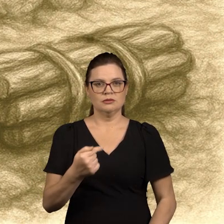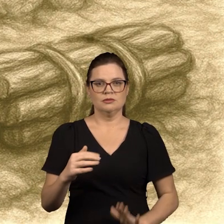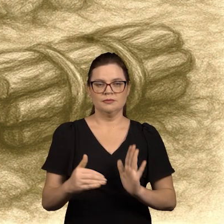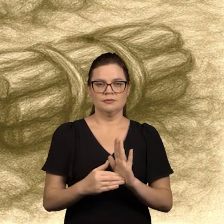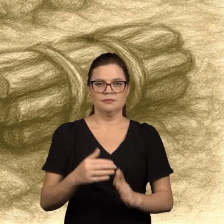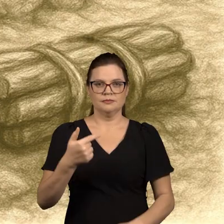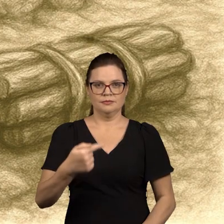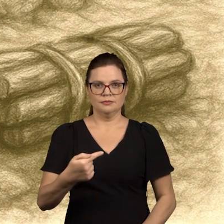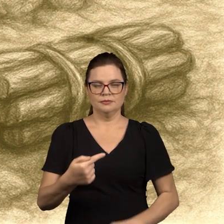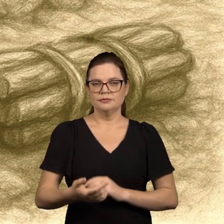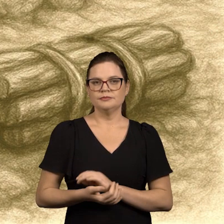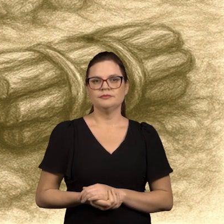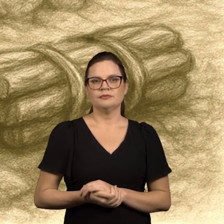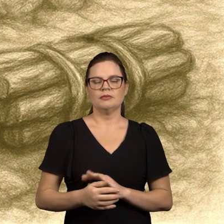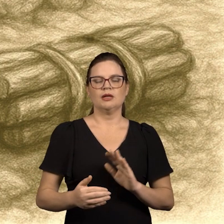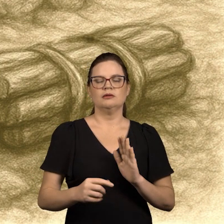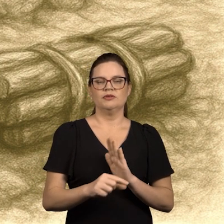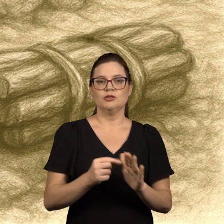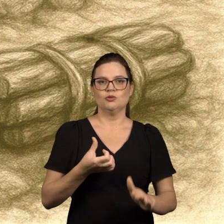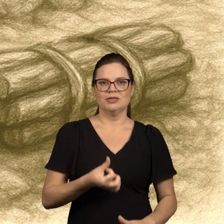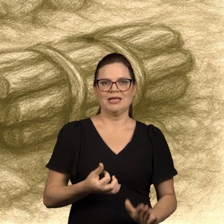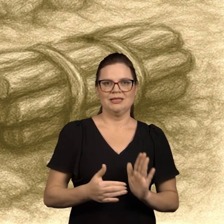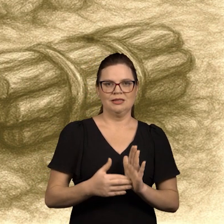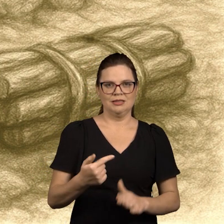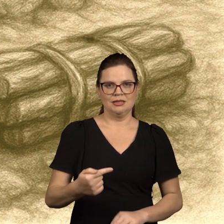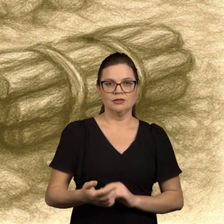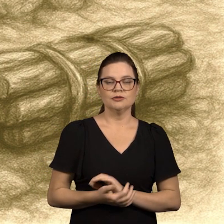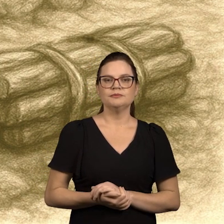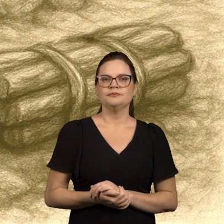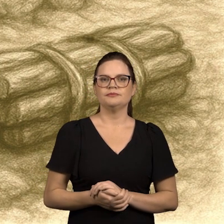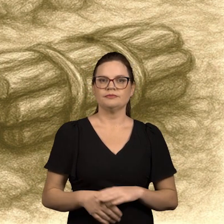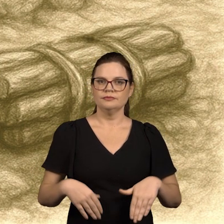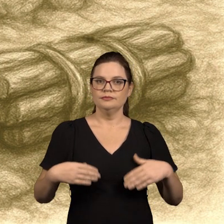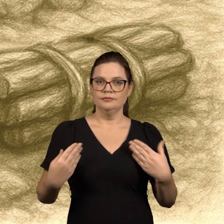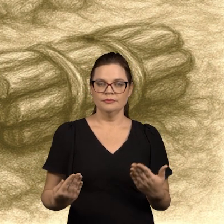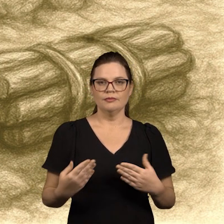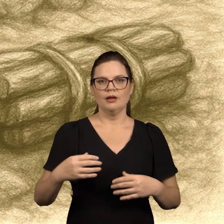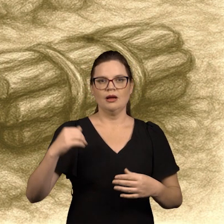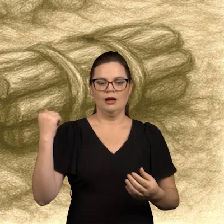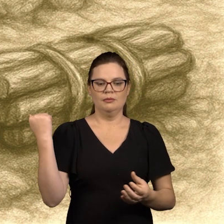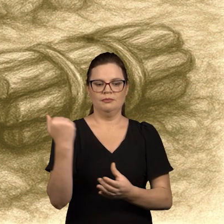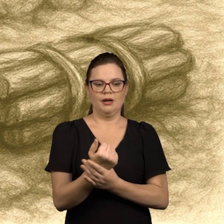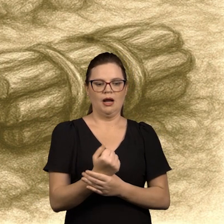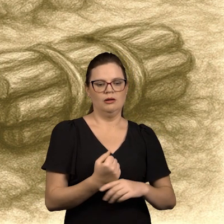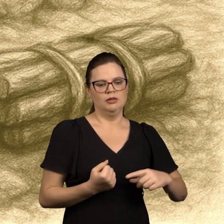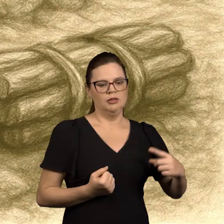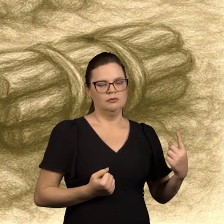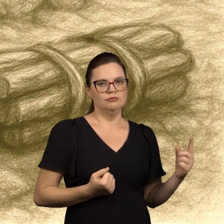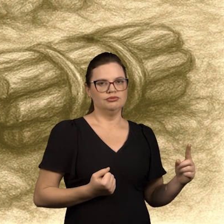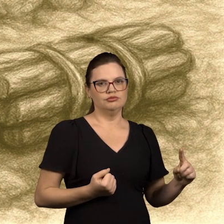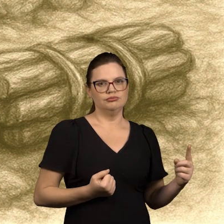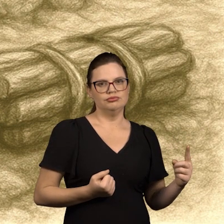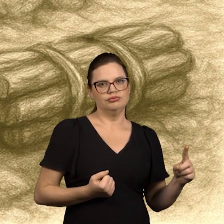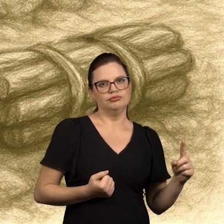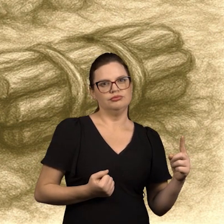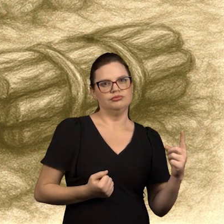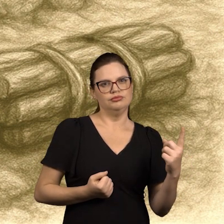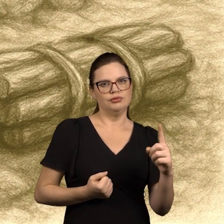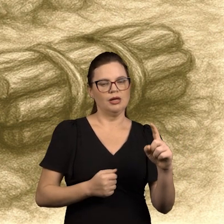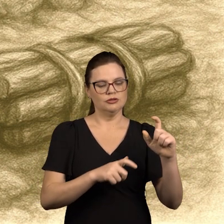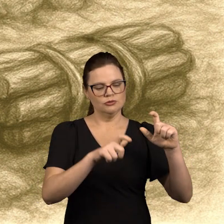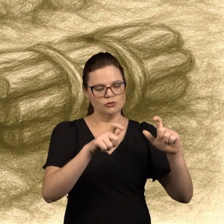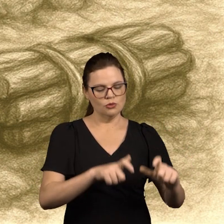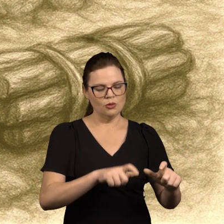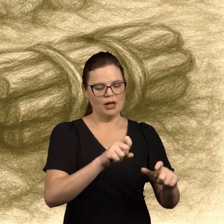assim: atravessou Abrão a terra até Siquém, até o carvalho de Moré.